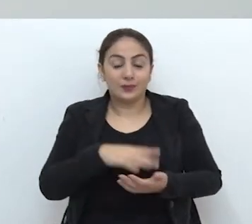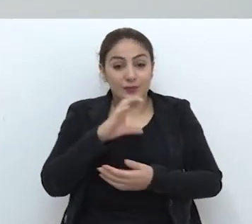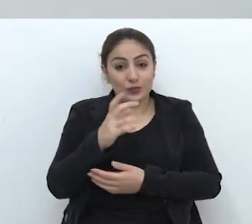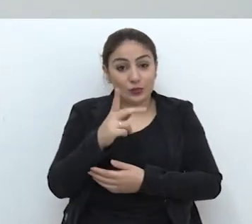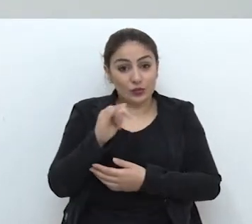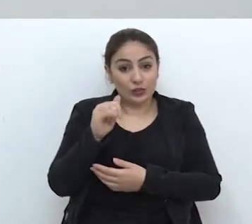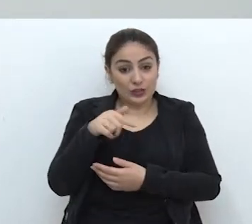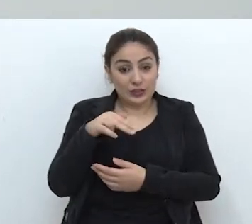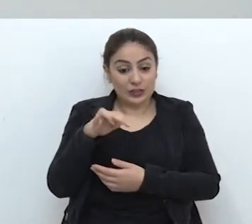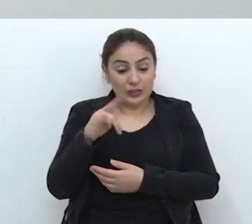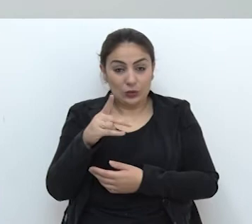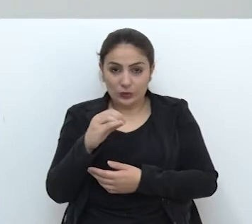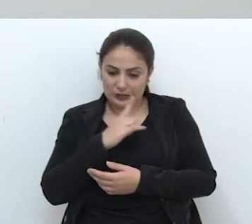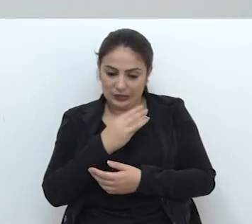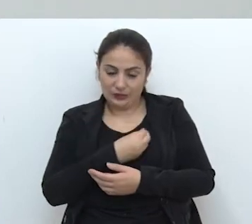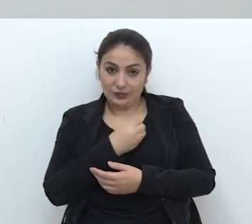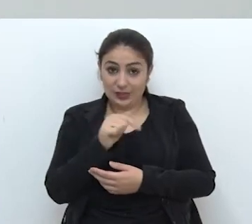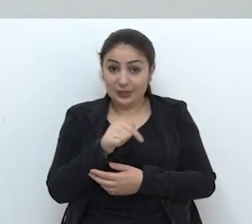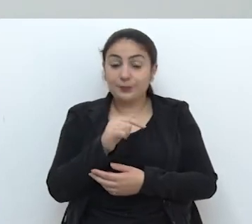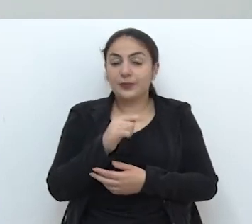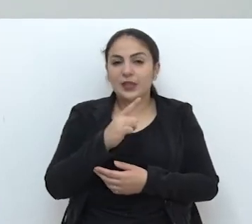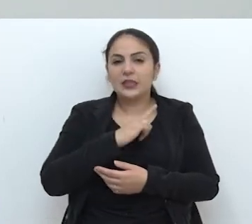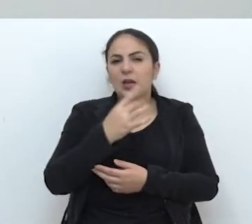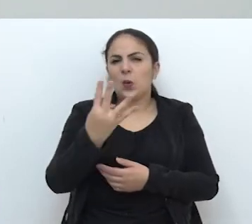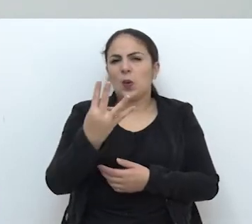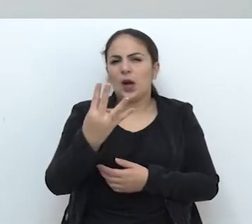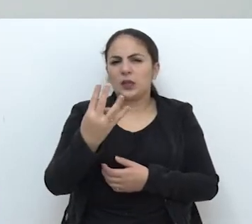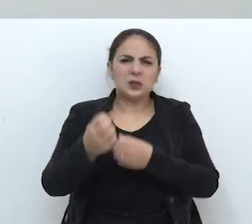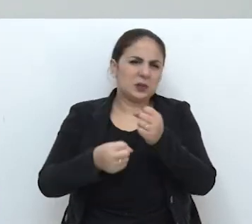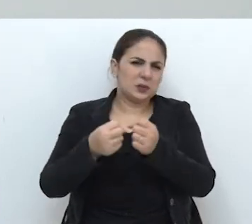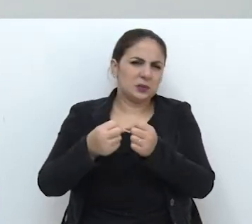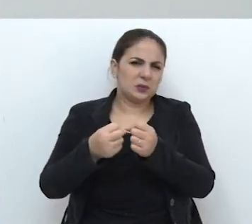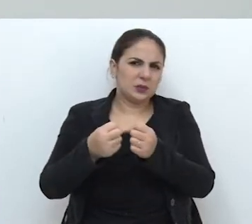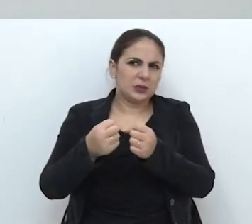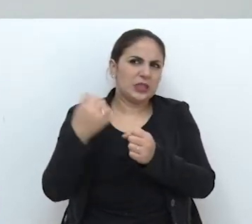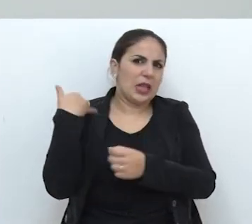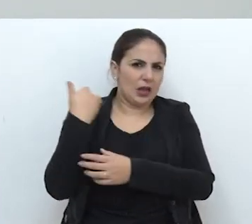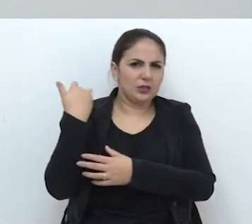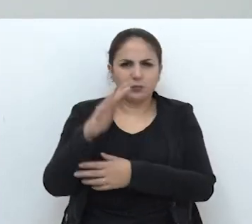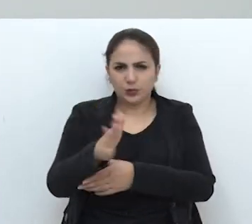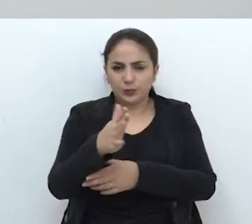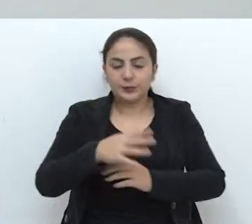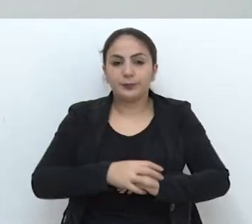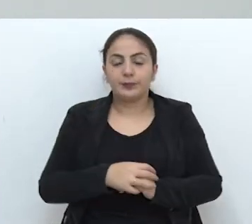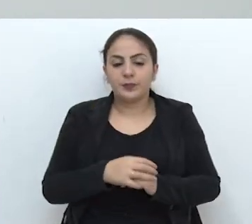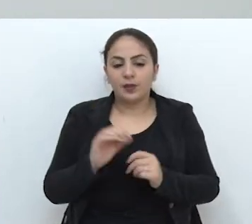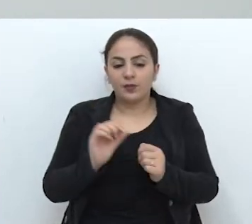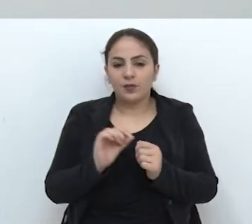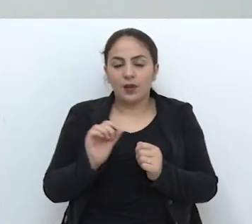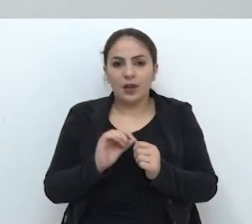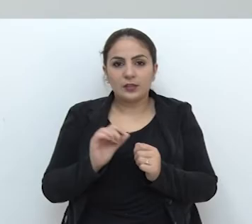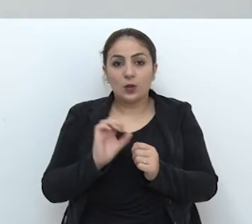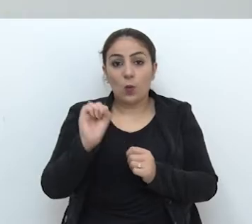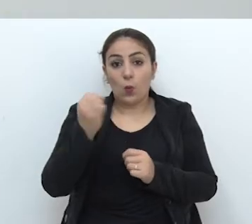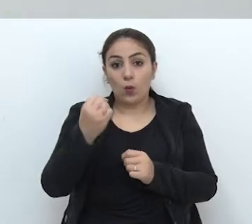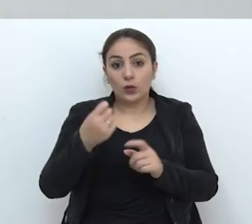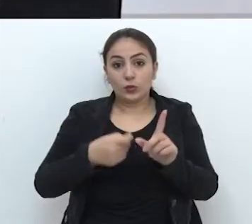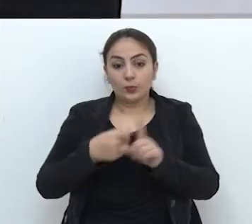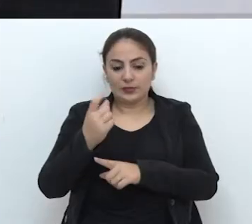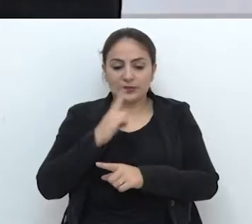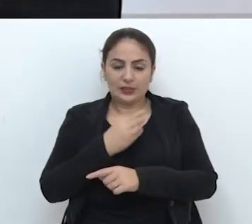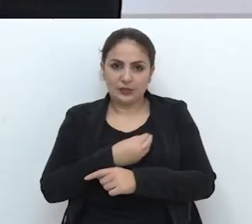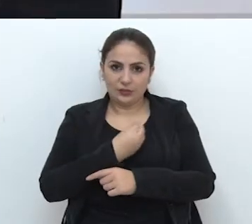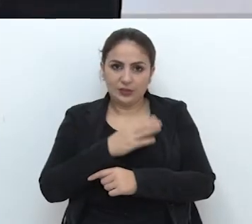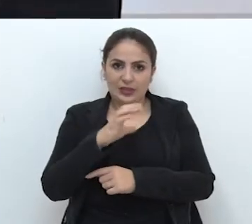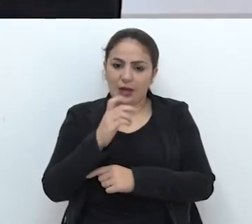E o Chiquinho está aí, ele está para adoção, ele é um machinho, tem mais ou menos 4 anos, ele faz mais ou menos uns 8 meses que